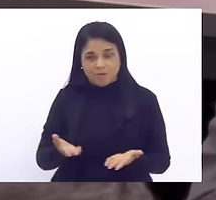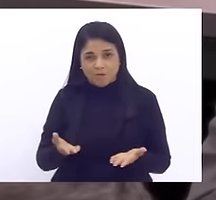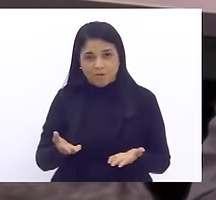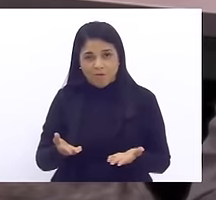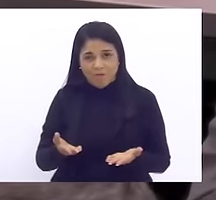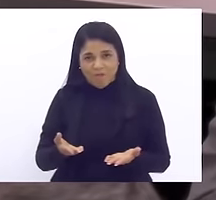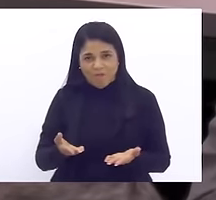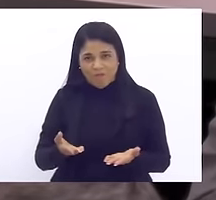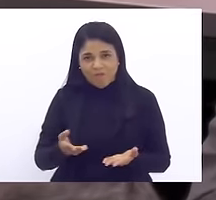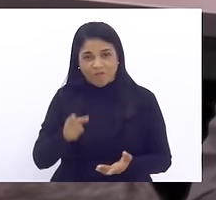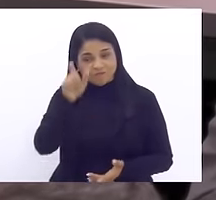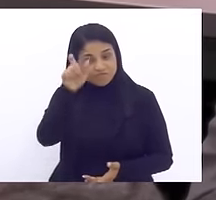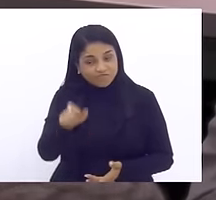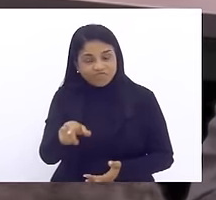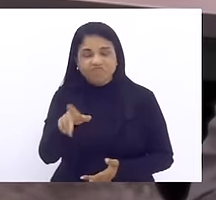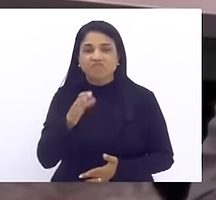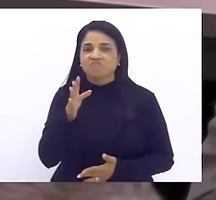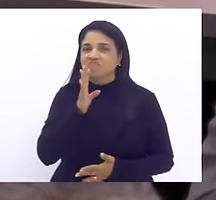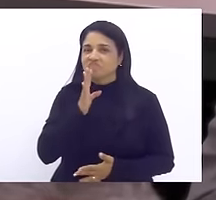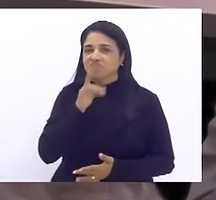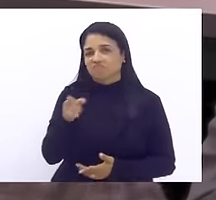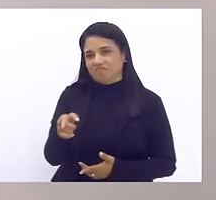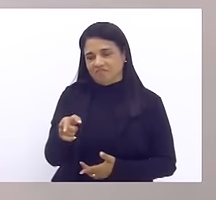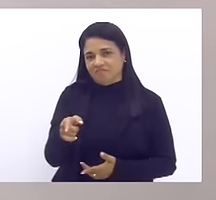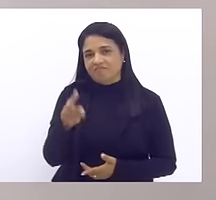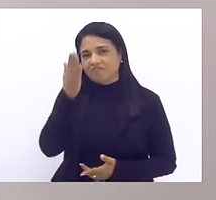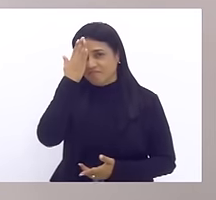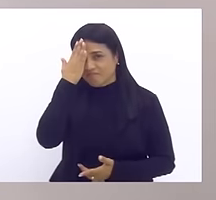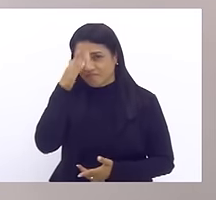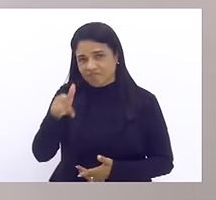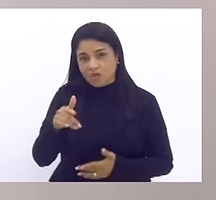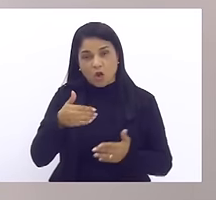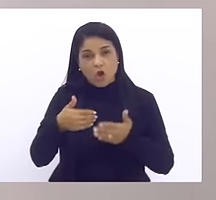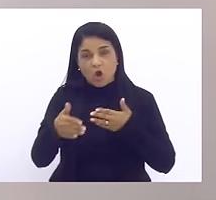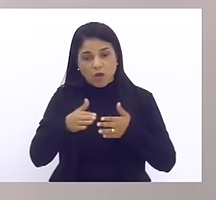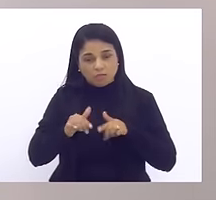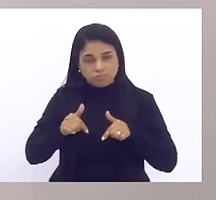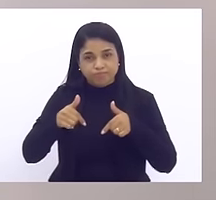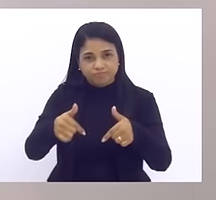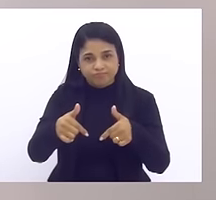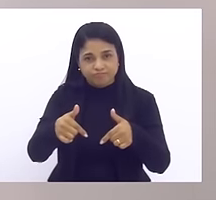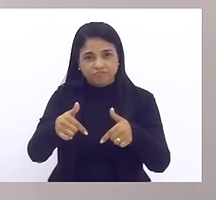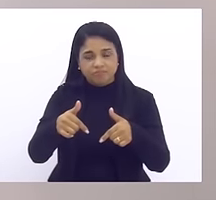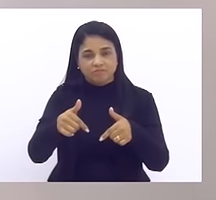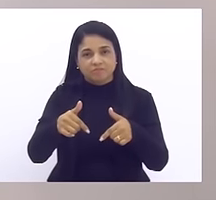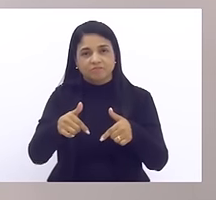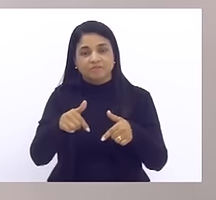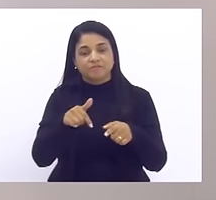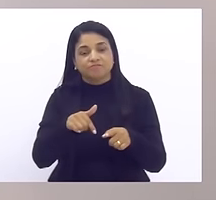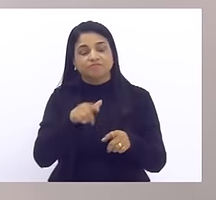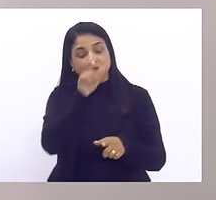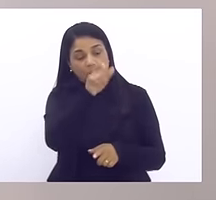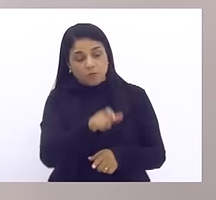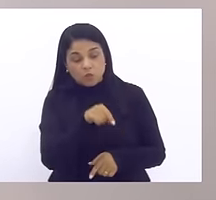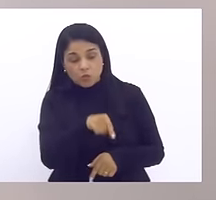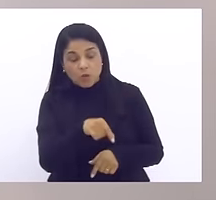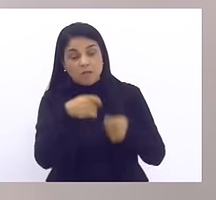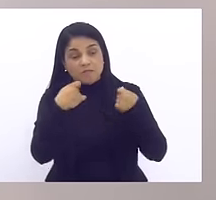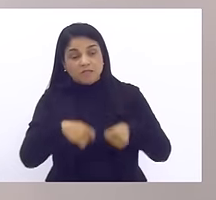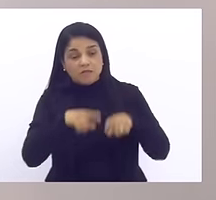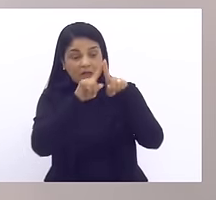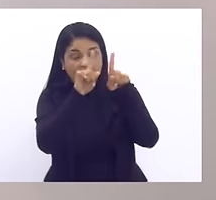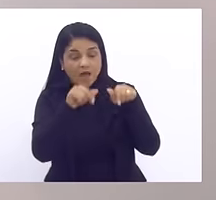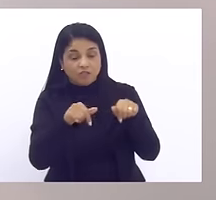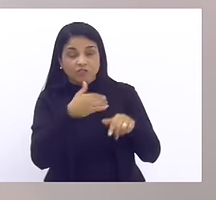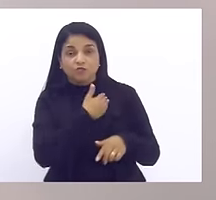a senhora deveria saber que para qualquer medida de constrição alguém ela tem que ser realizada por um agente público